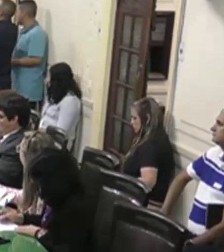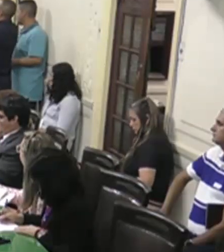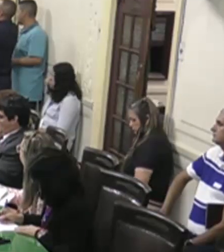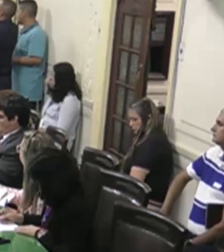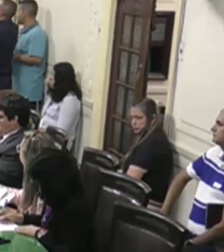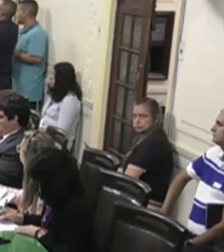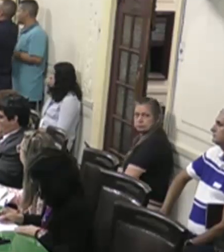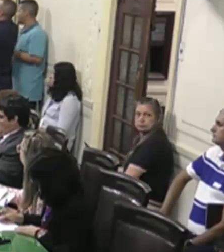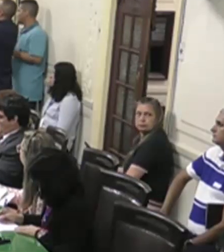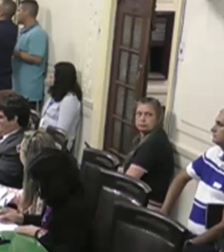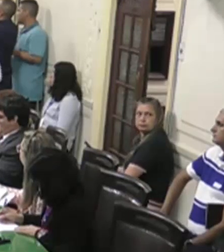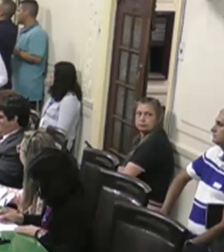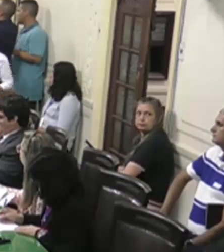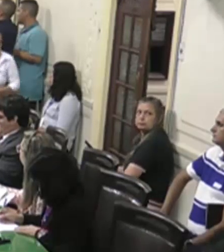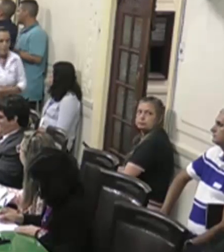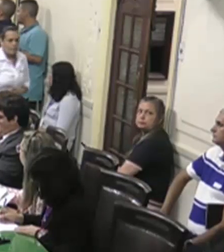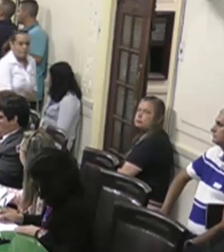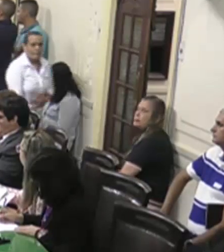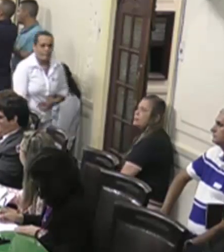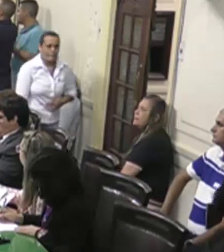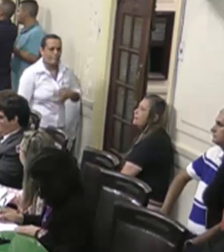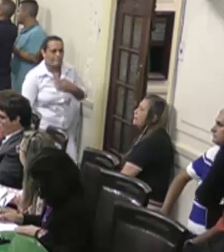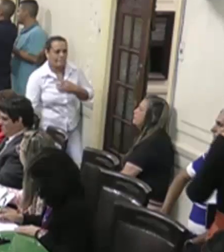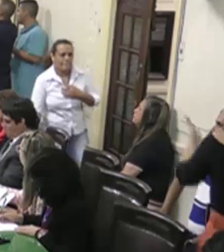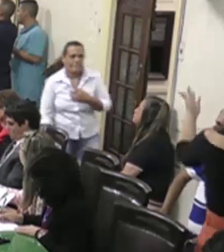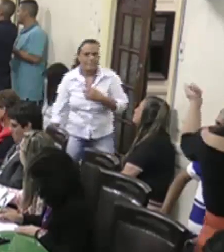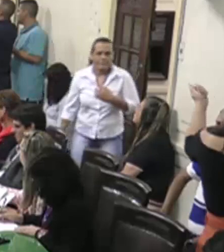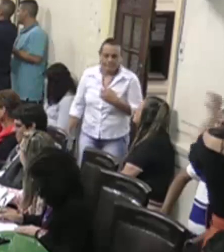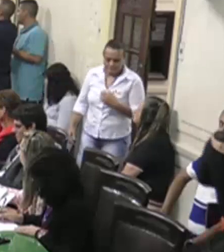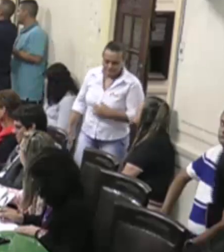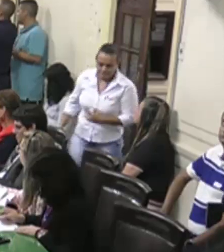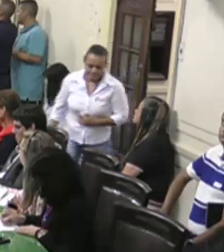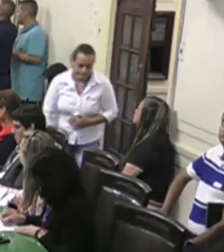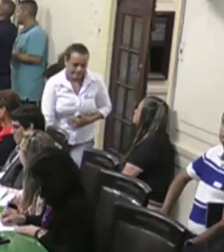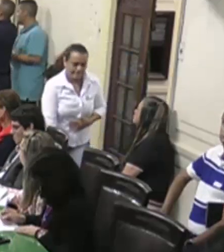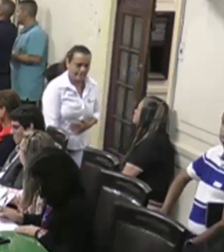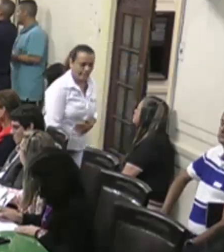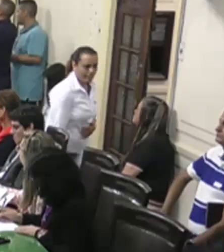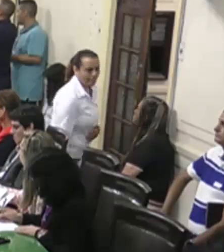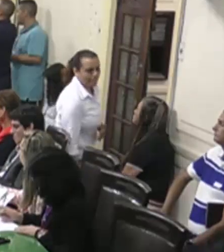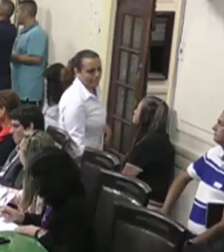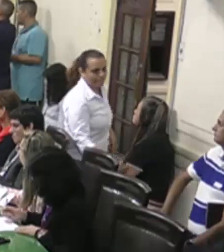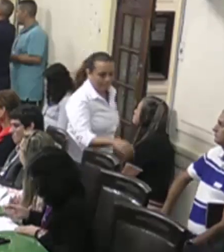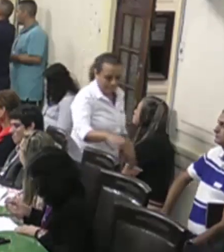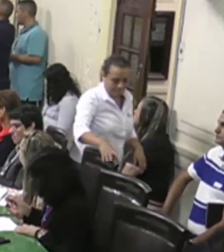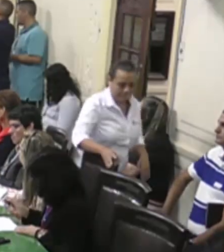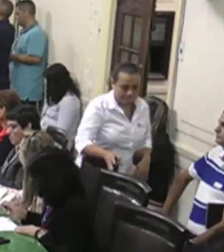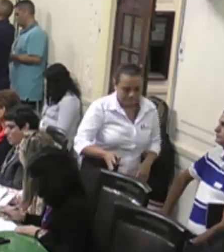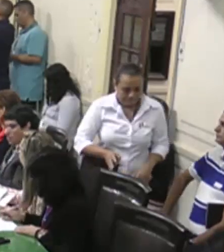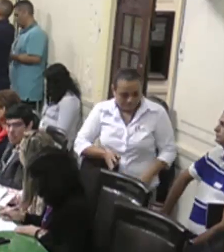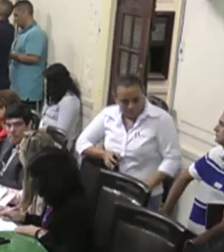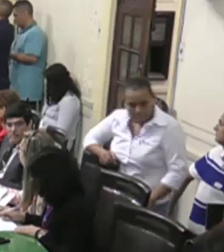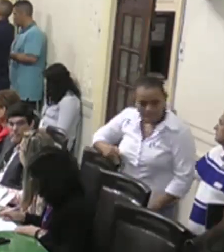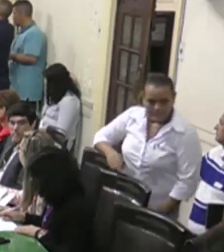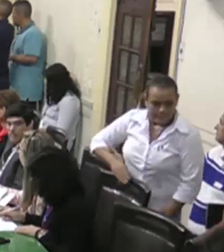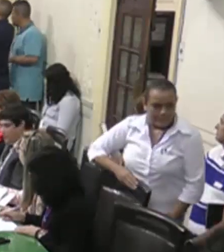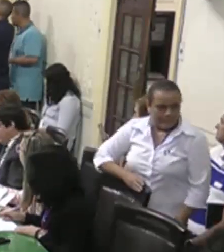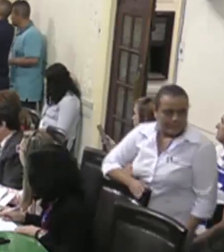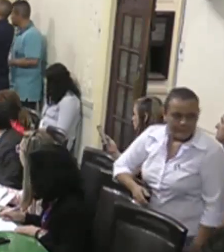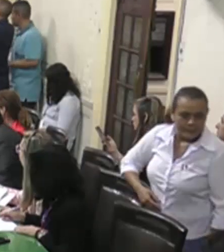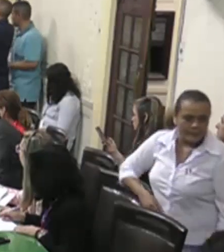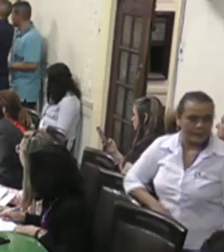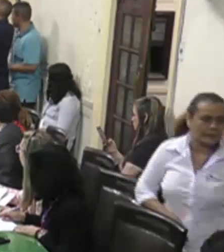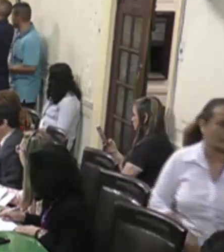Você continua o que a gente tinha passado também. Vossa Excelência, ainda sobre a relatoria do deputado Márcio Canela. Na verdade, você que passa. Ainda sobre o presidente deputado